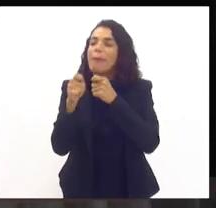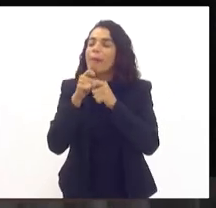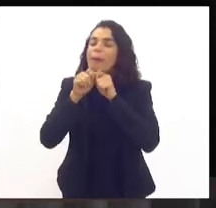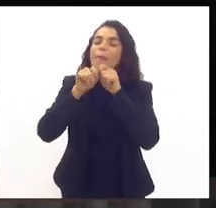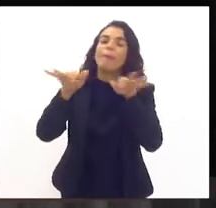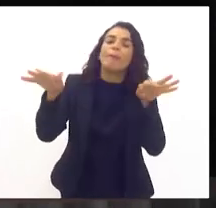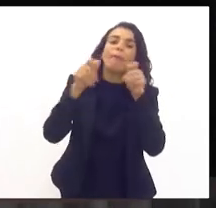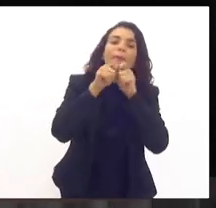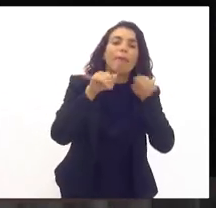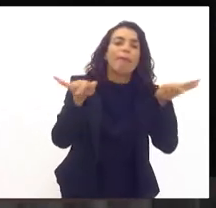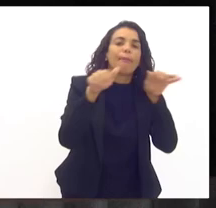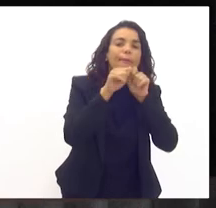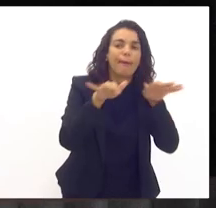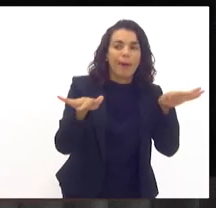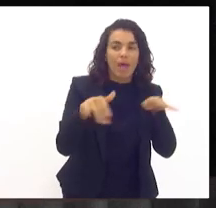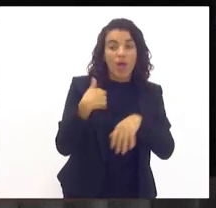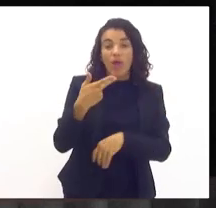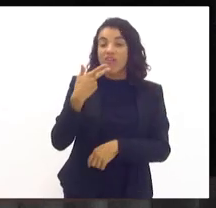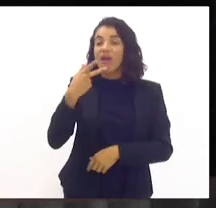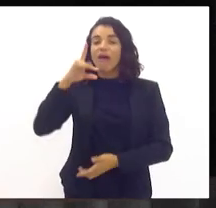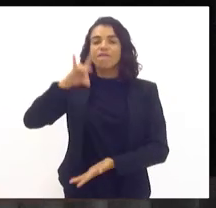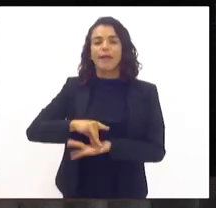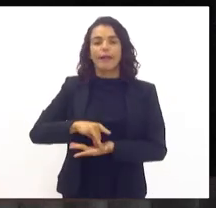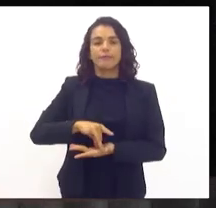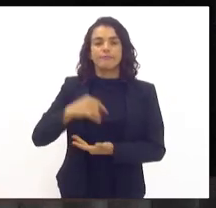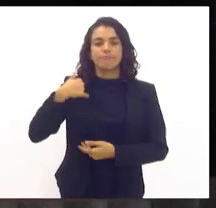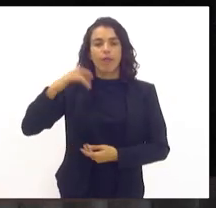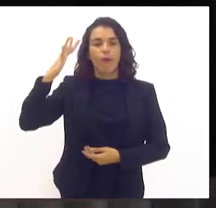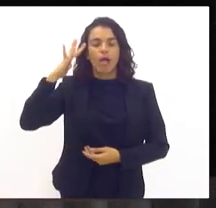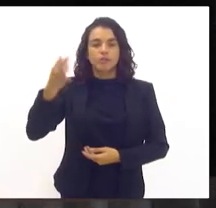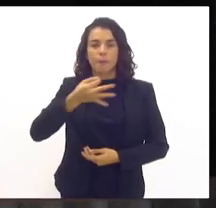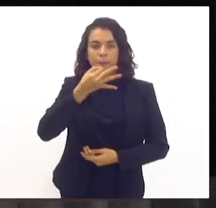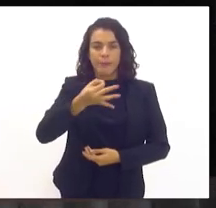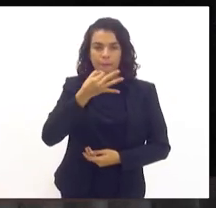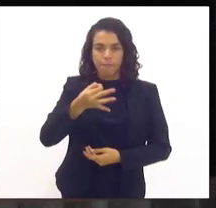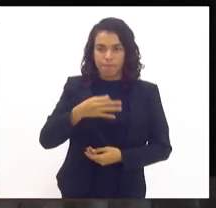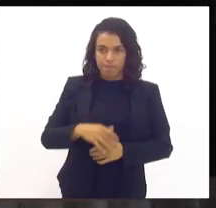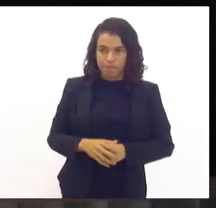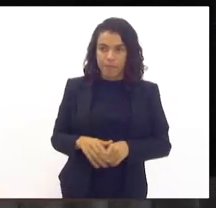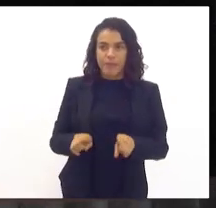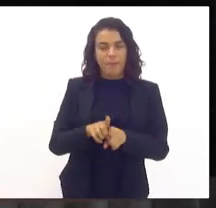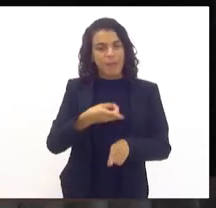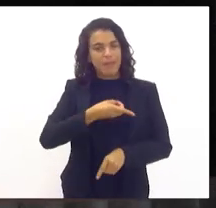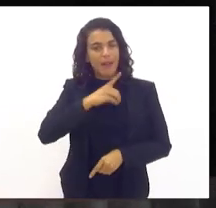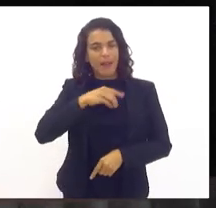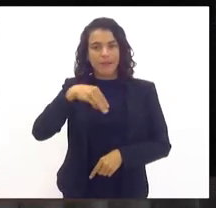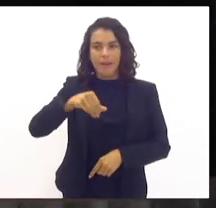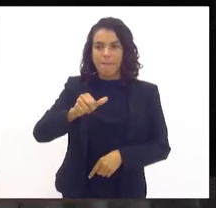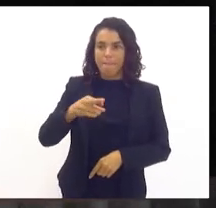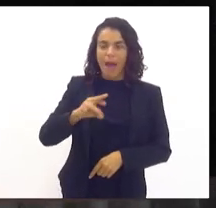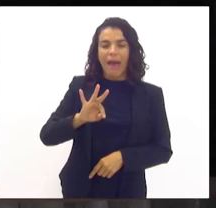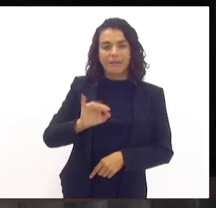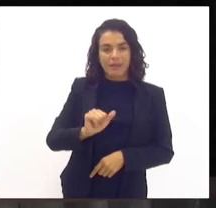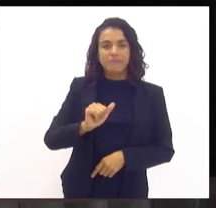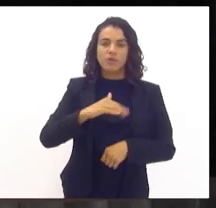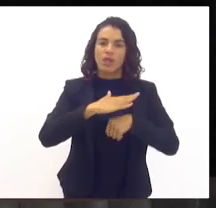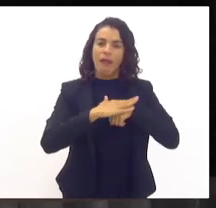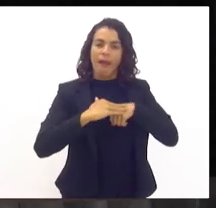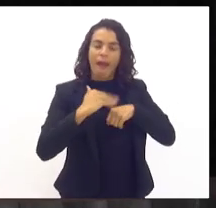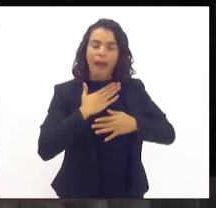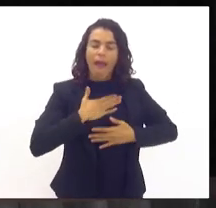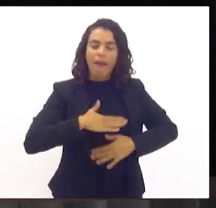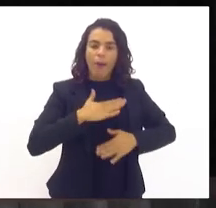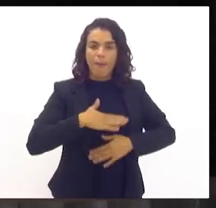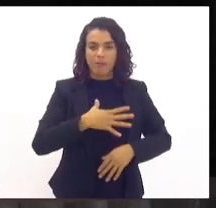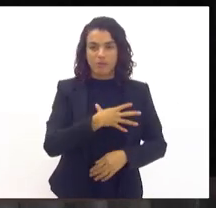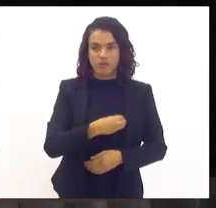falar. Eu quero falar para o governador aquilo que eu penso, aquilo que eu acho. Dizia a deputada Marta Rocha, muito obrigada por ter acalmado meus filhos. Muito obrigada